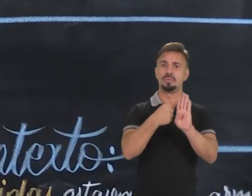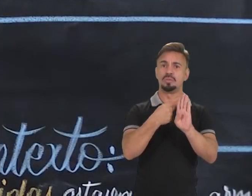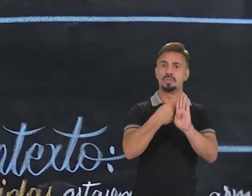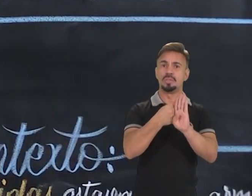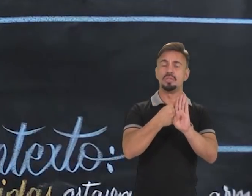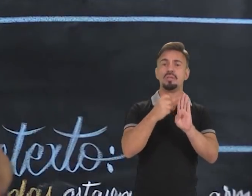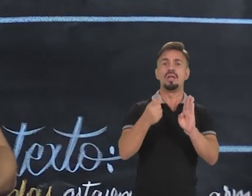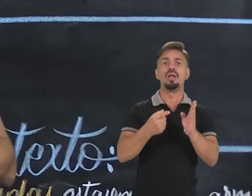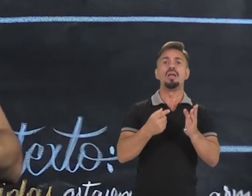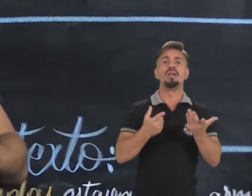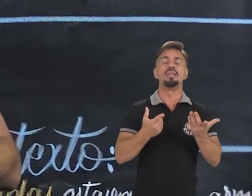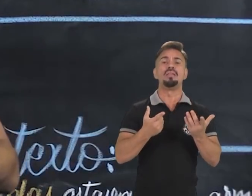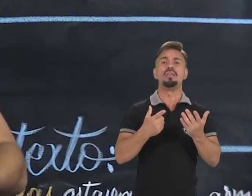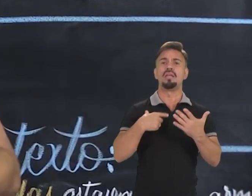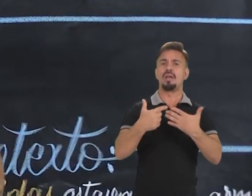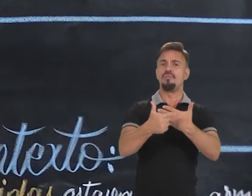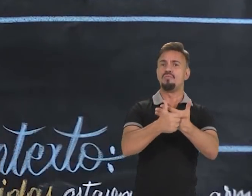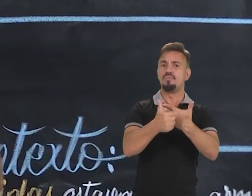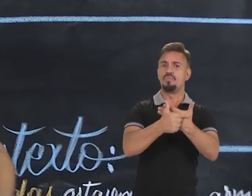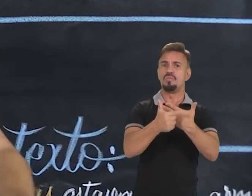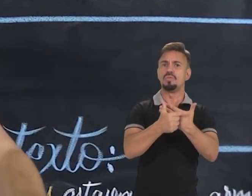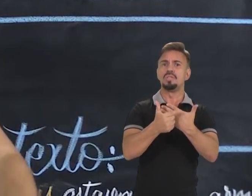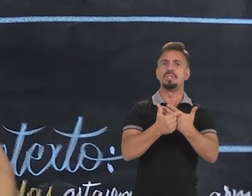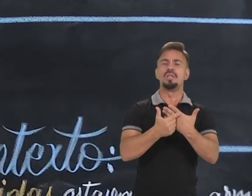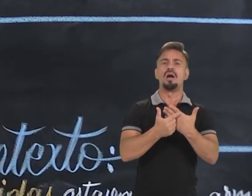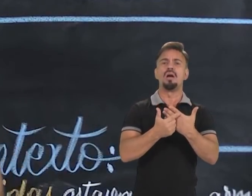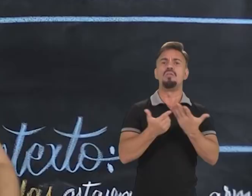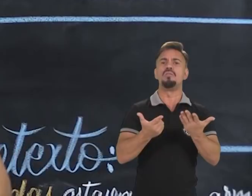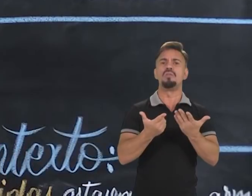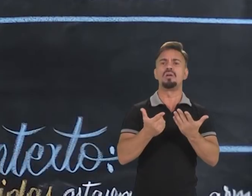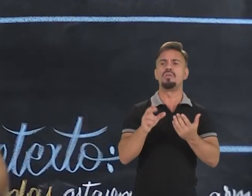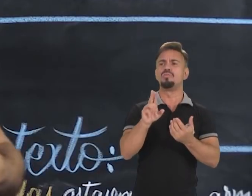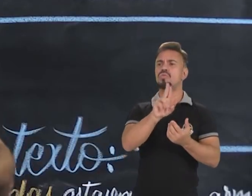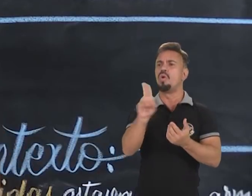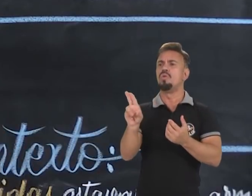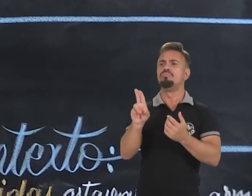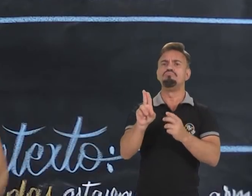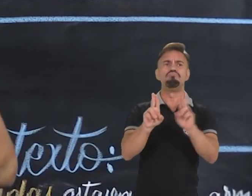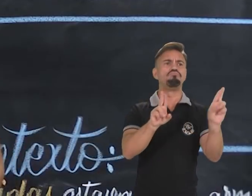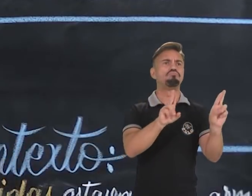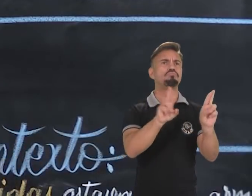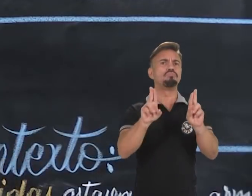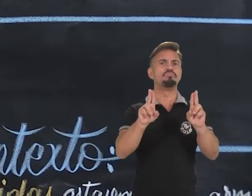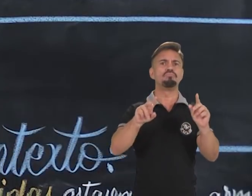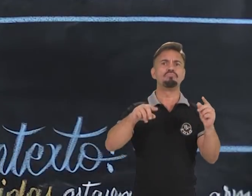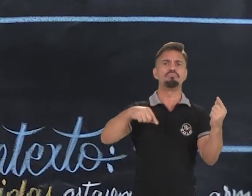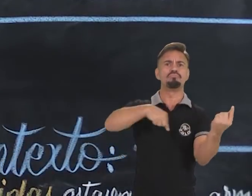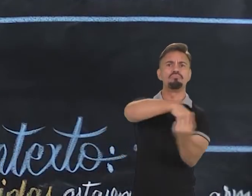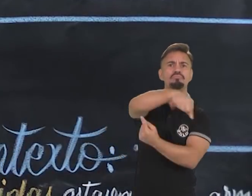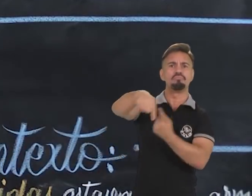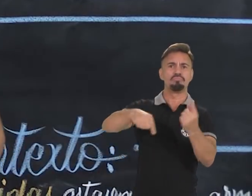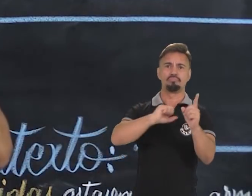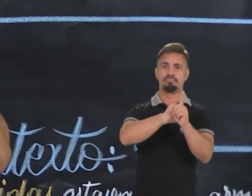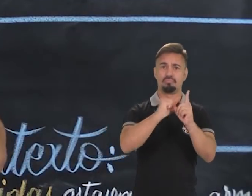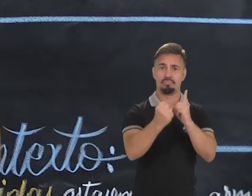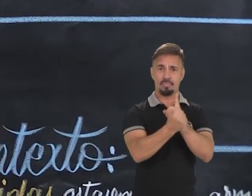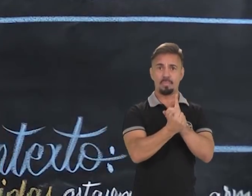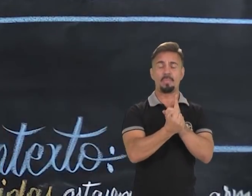língua portuguesa, porque ela reúne a função básica de dar nome aos seres, aos fenômenos, às coisas que circulam em sociedade. Então,